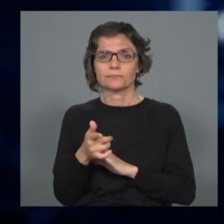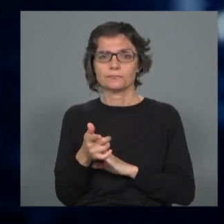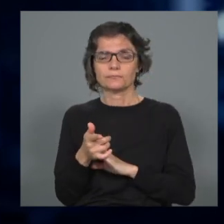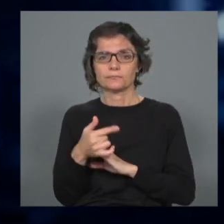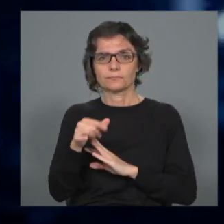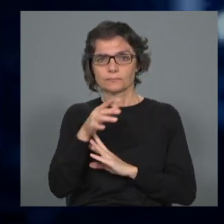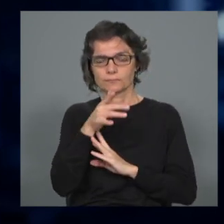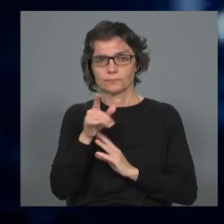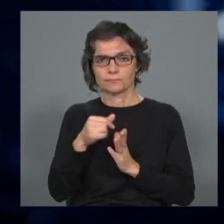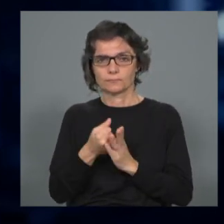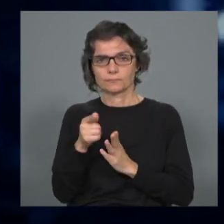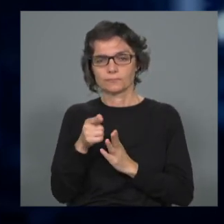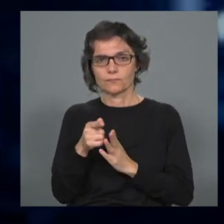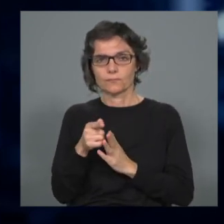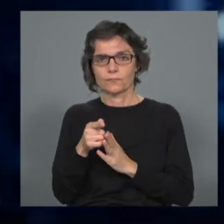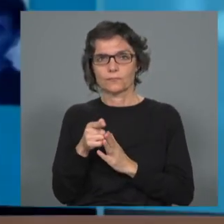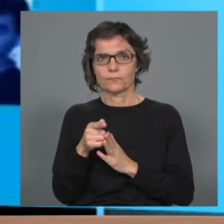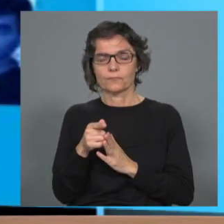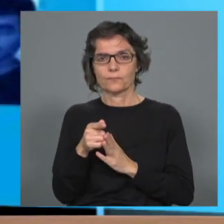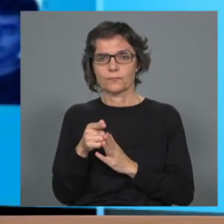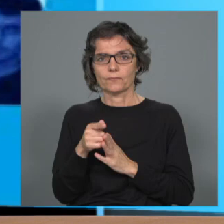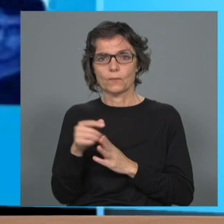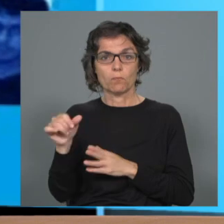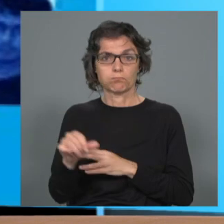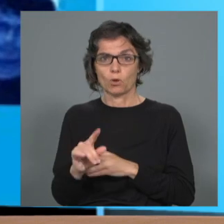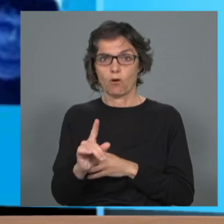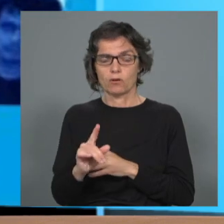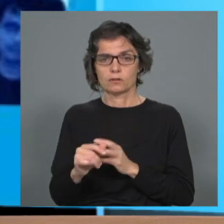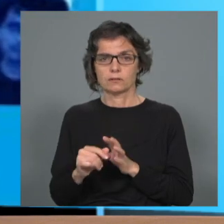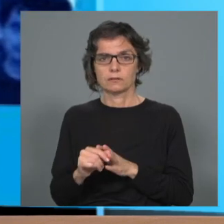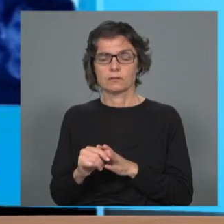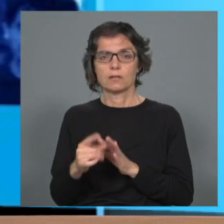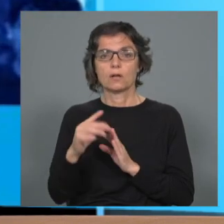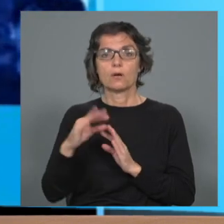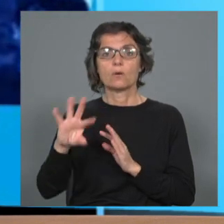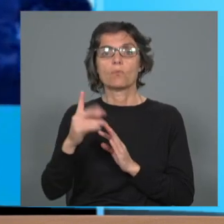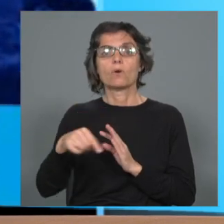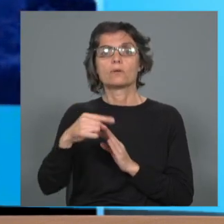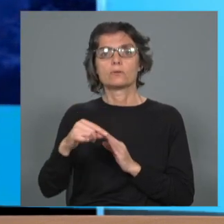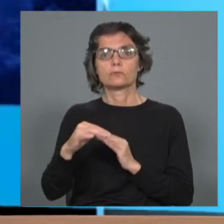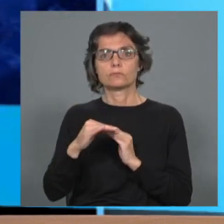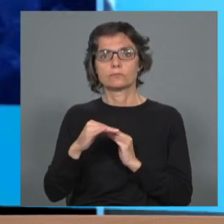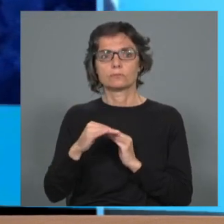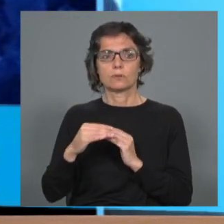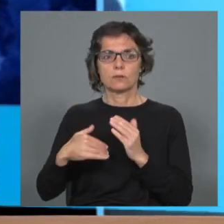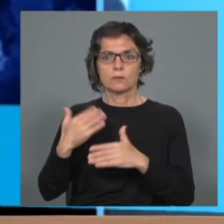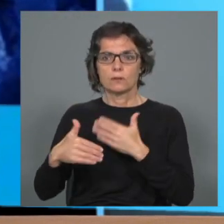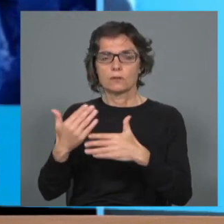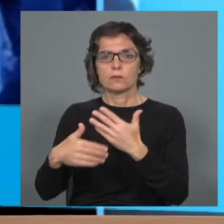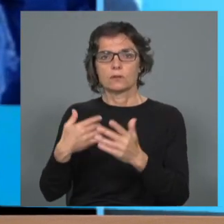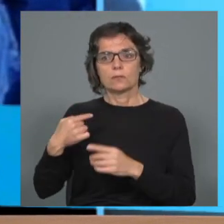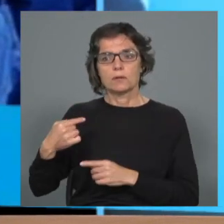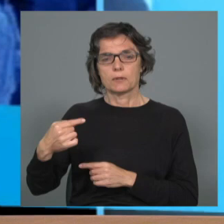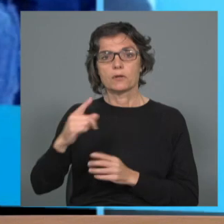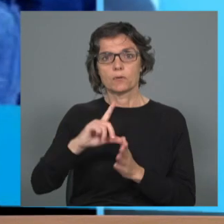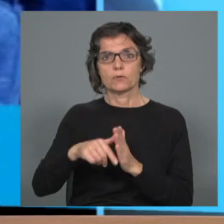que o pior de tudo é continuar a sustentar o projeto no dia-a-dia, mas também temos alguns